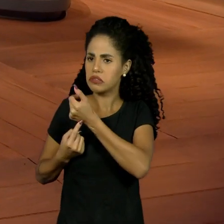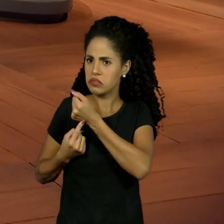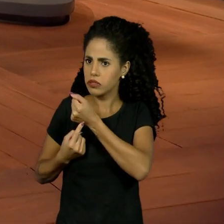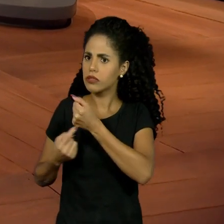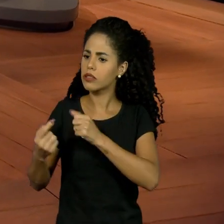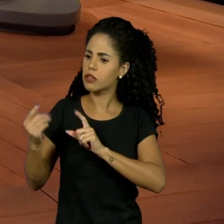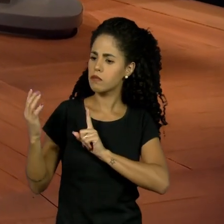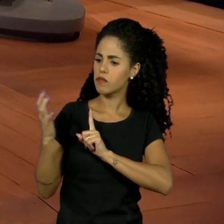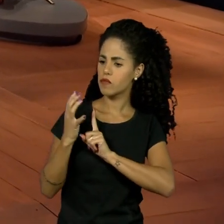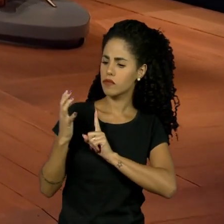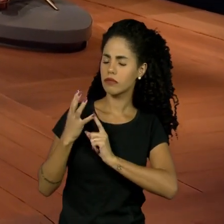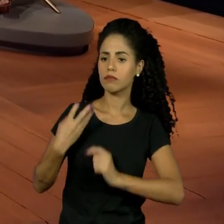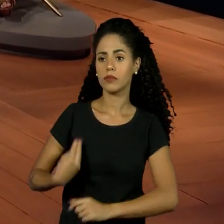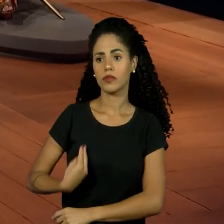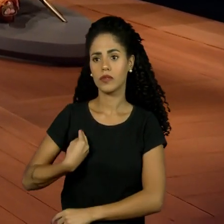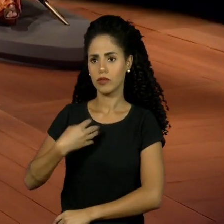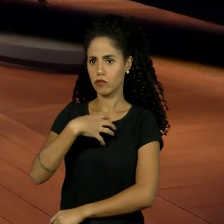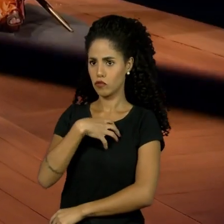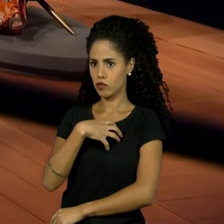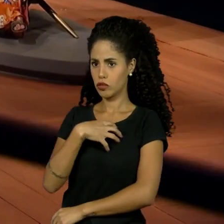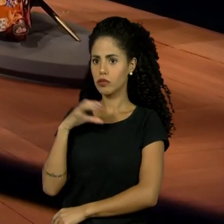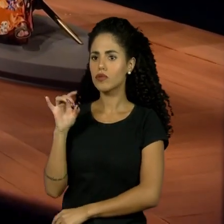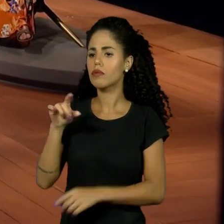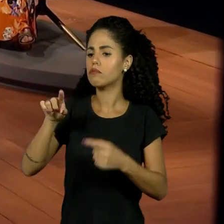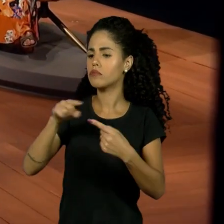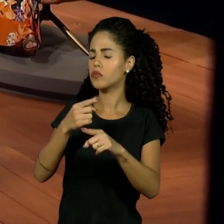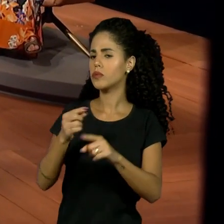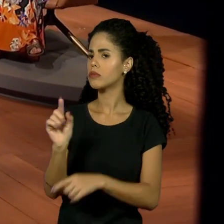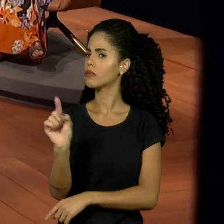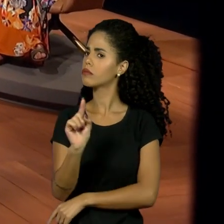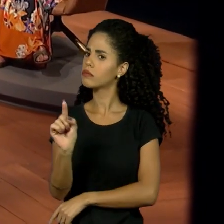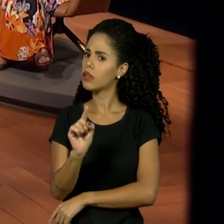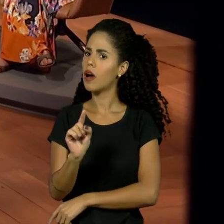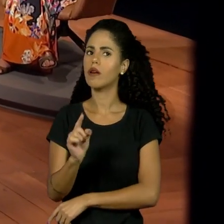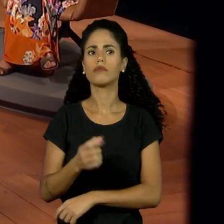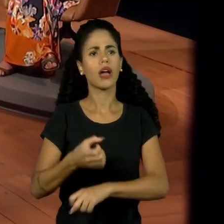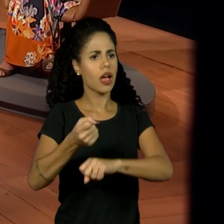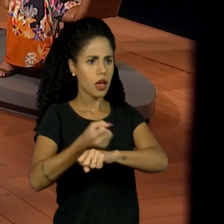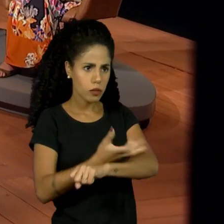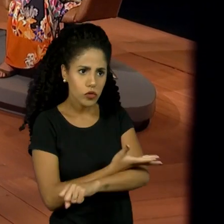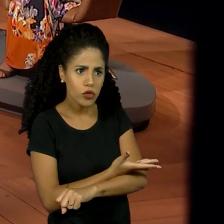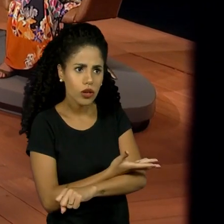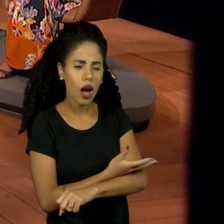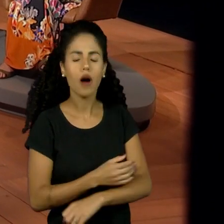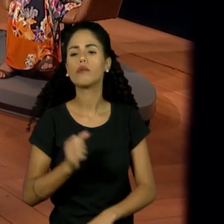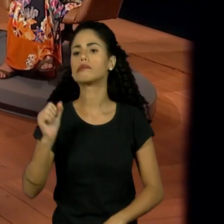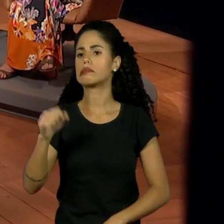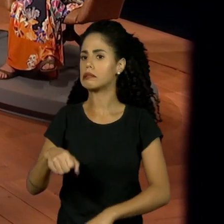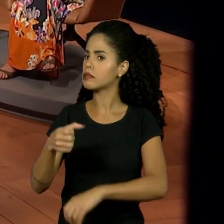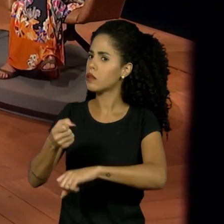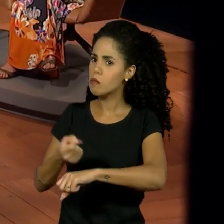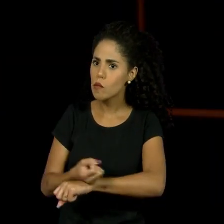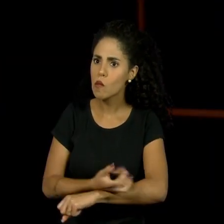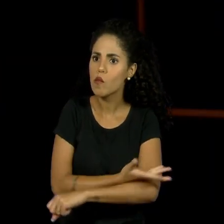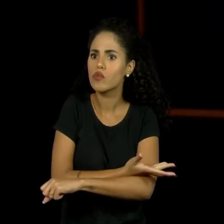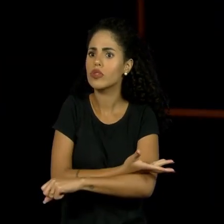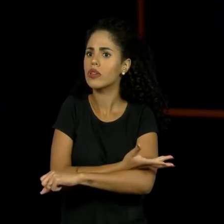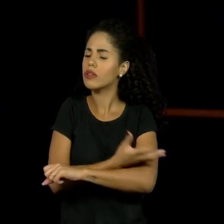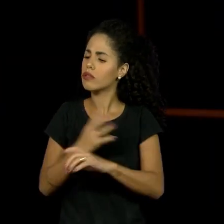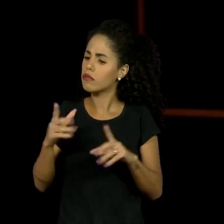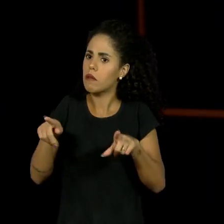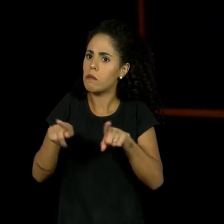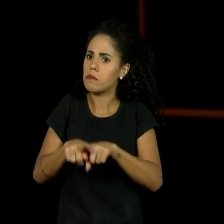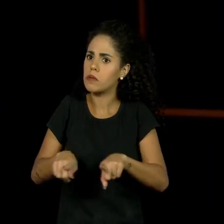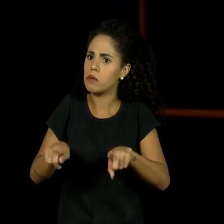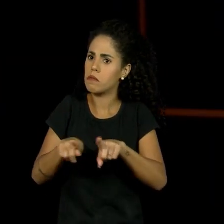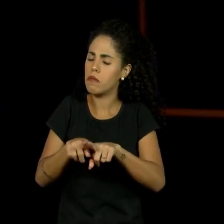me influenciaram dessa forma também, não somente musical, Emocional. Emocional, também, né? visceral. E